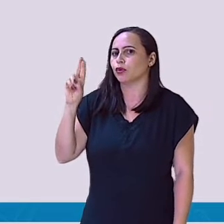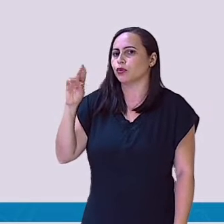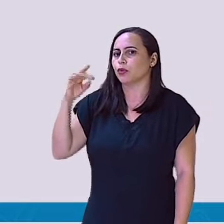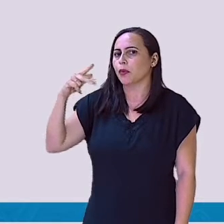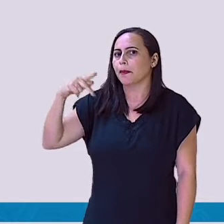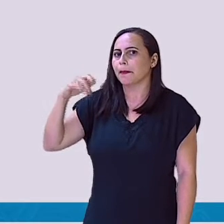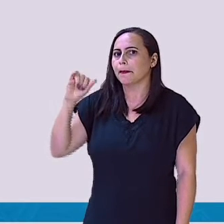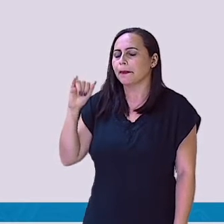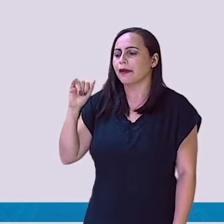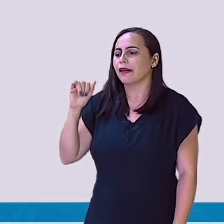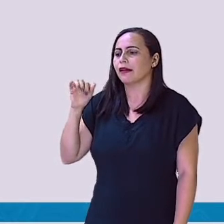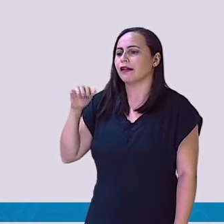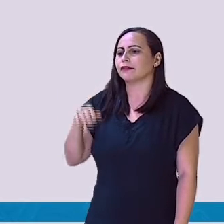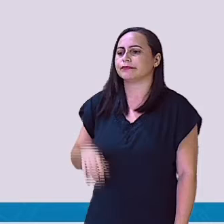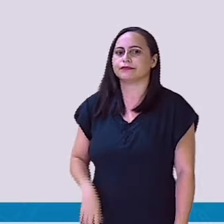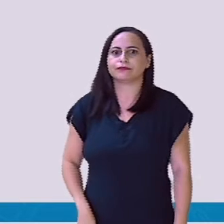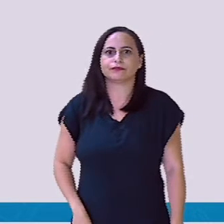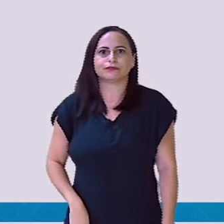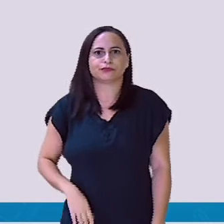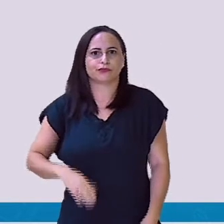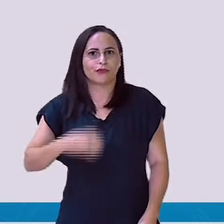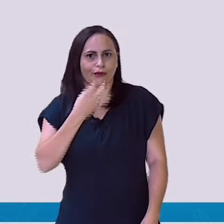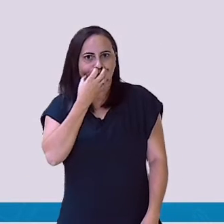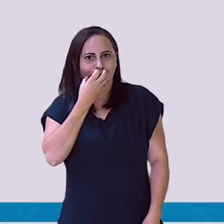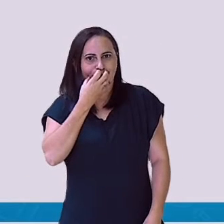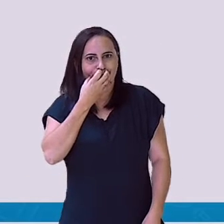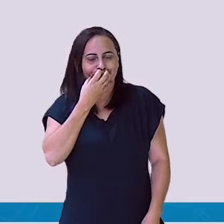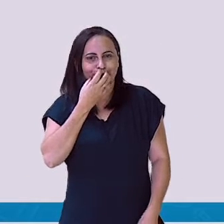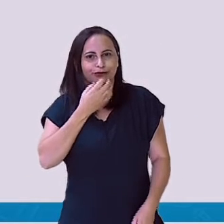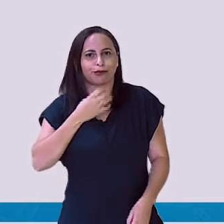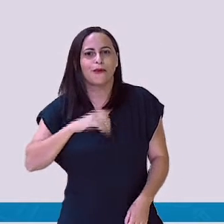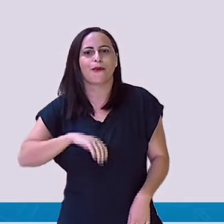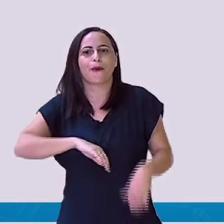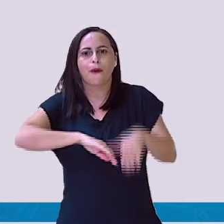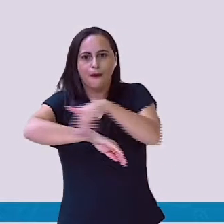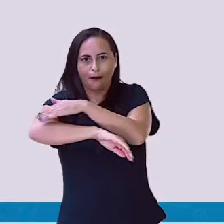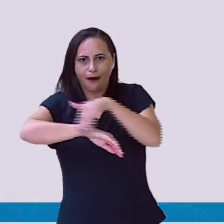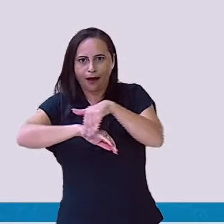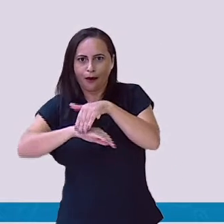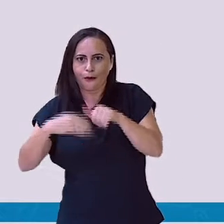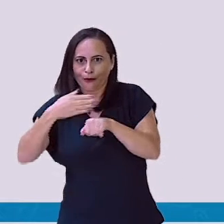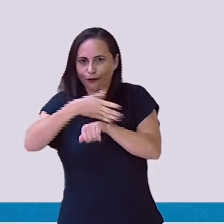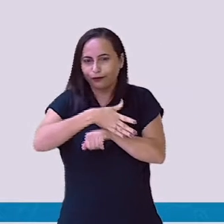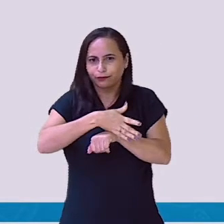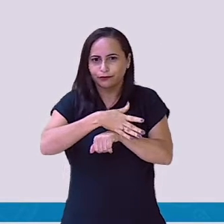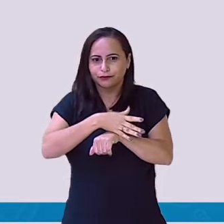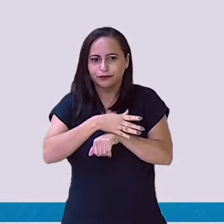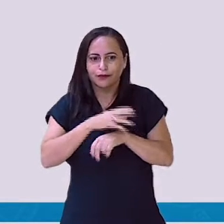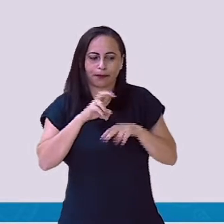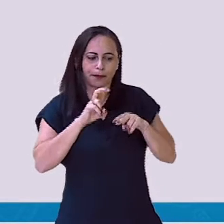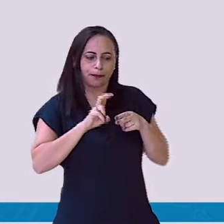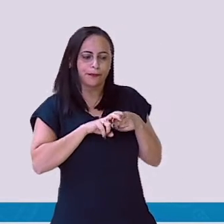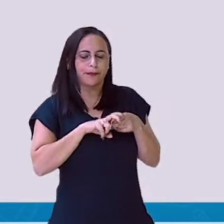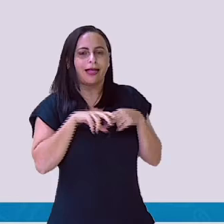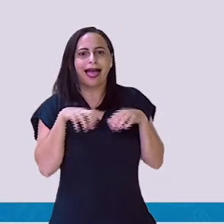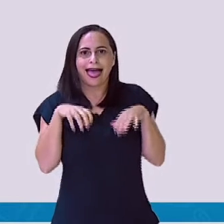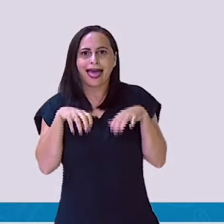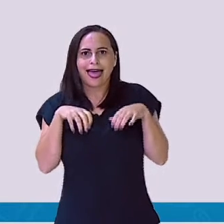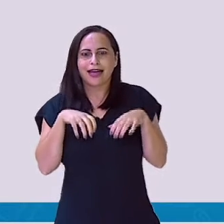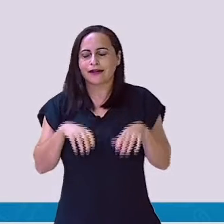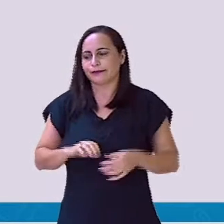cachorro entra na rua e senta entre os 2 preguiçosos. E então?